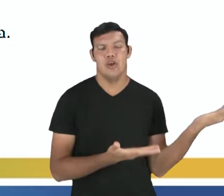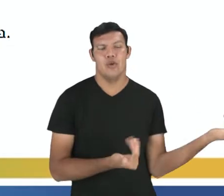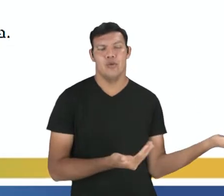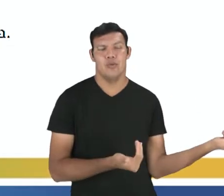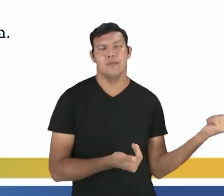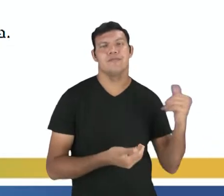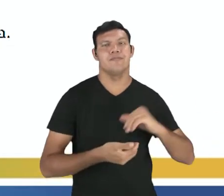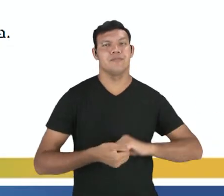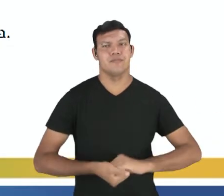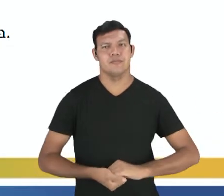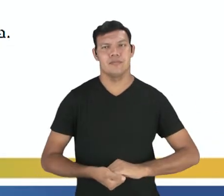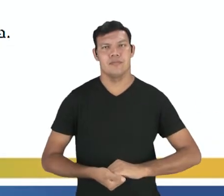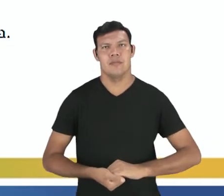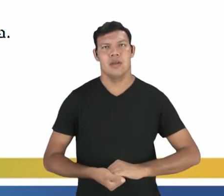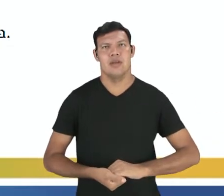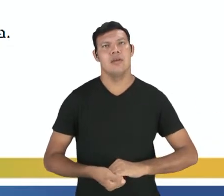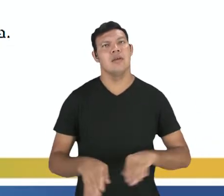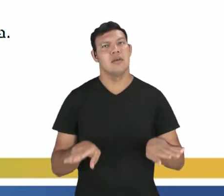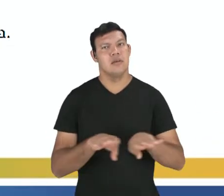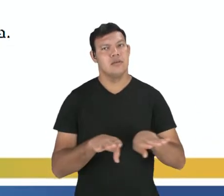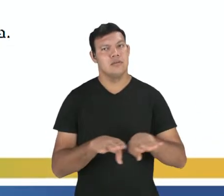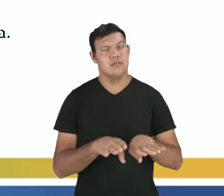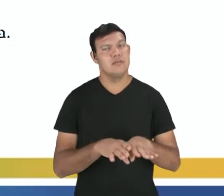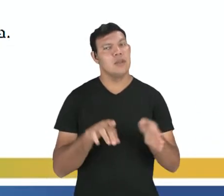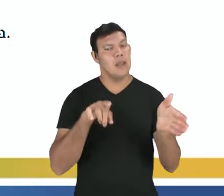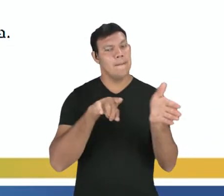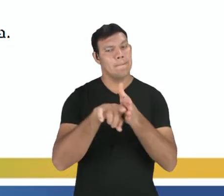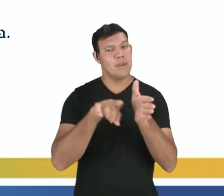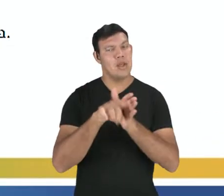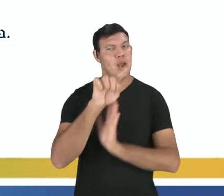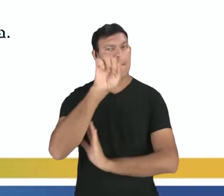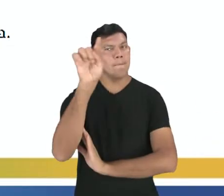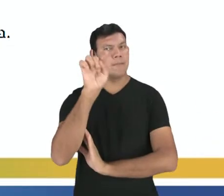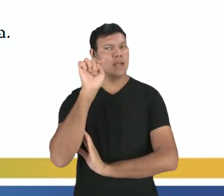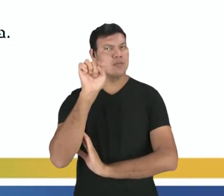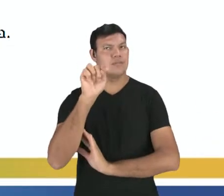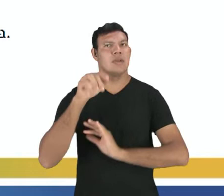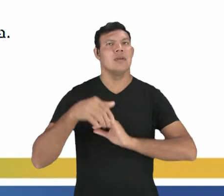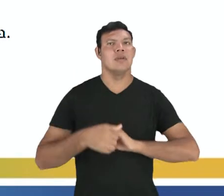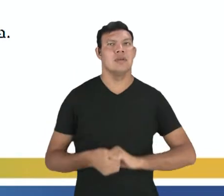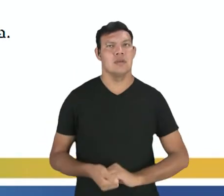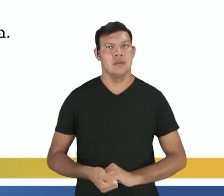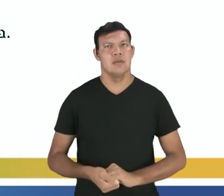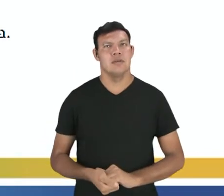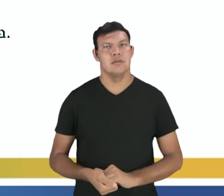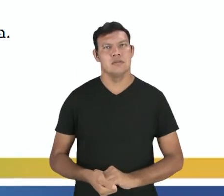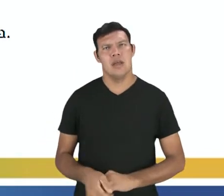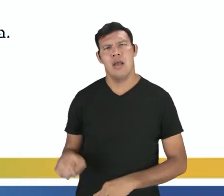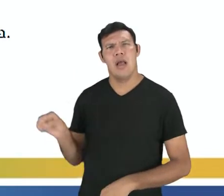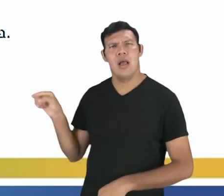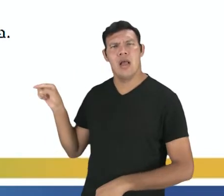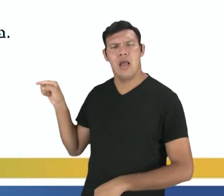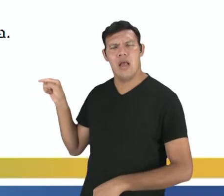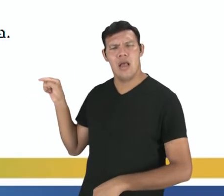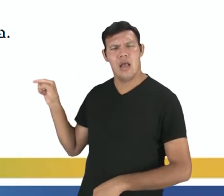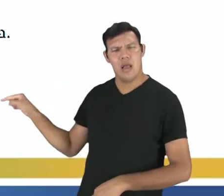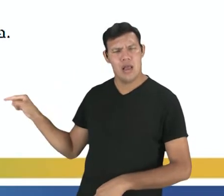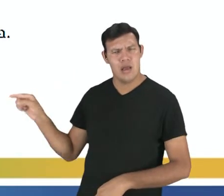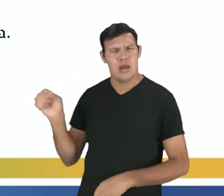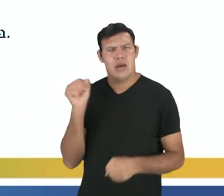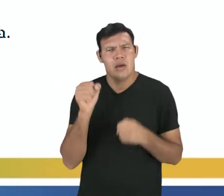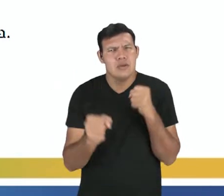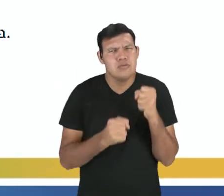era criança. Também posso transformar em uma pergunta. Could she run very fast when she was